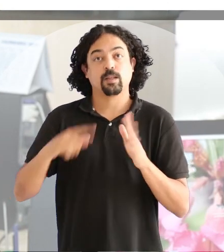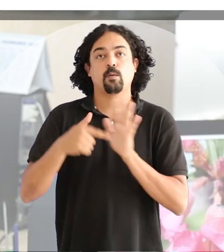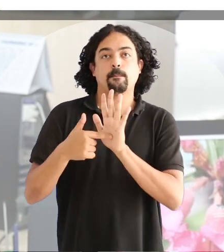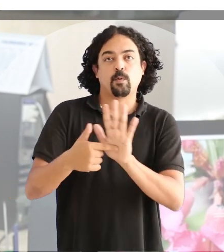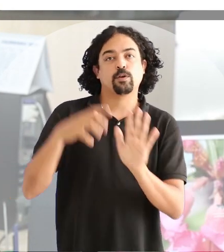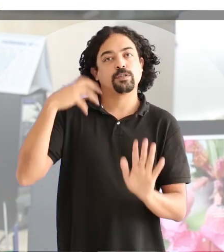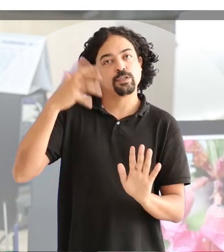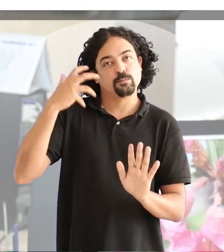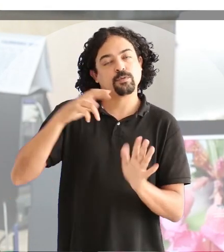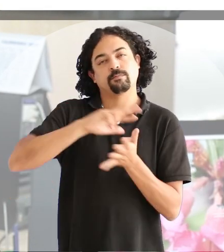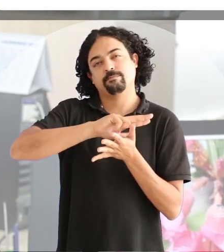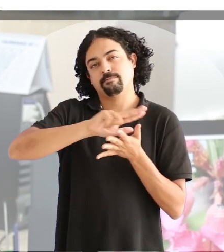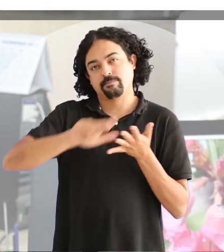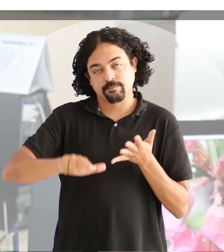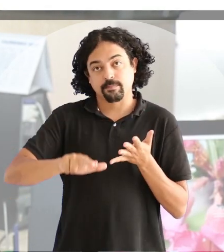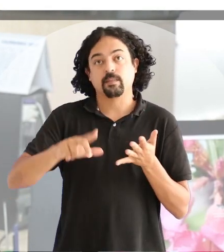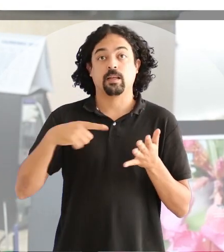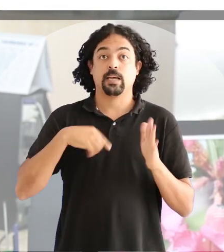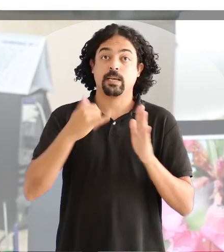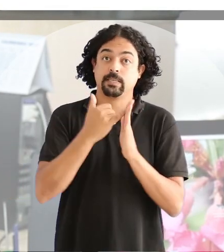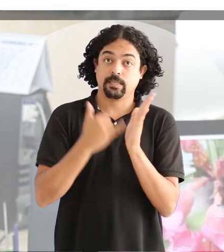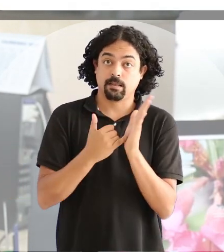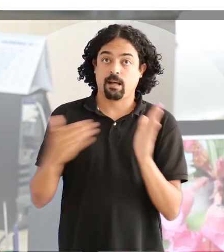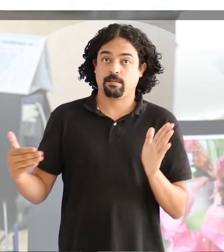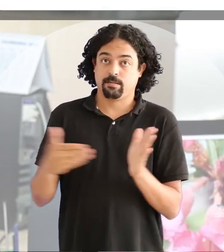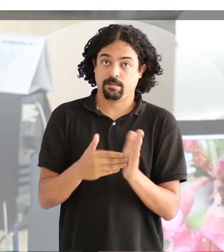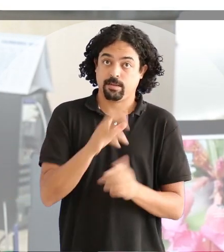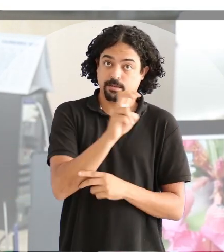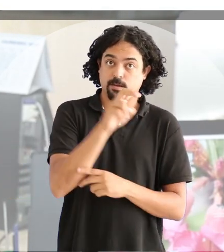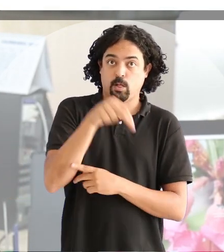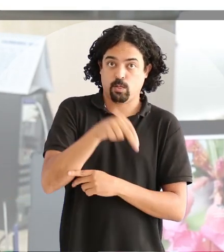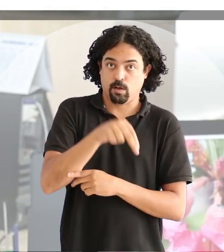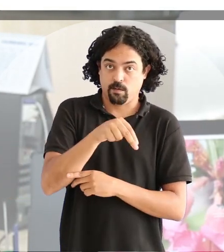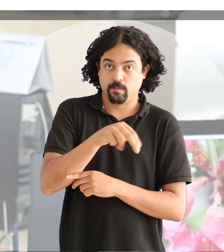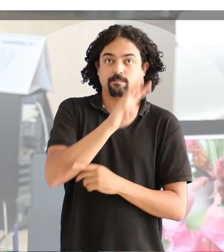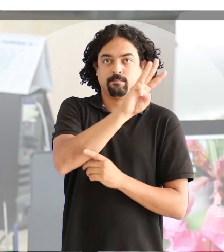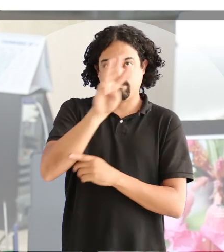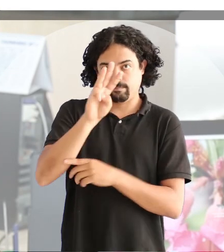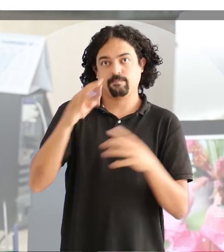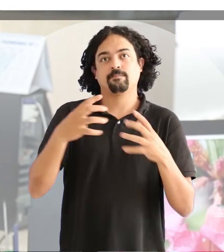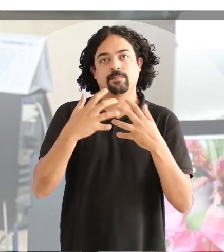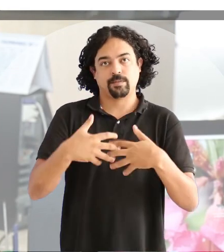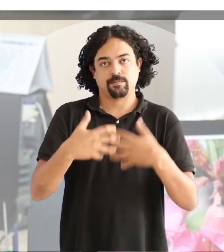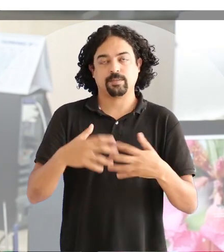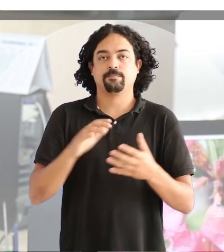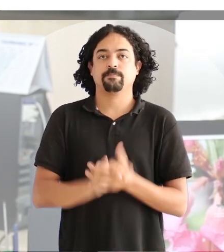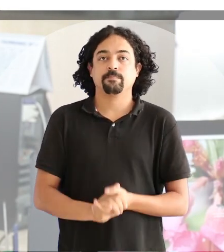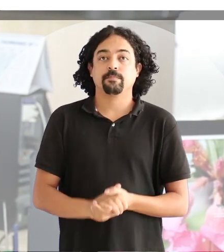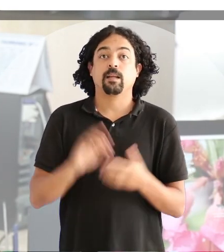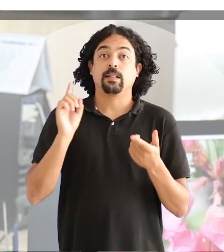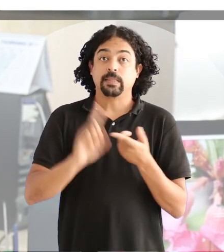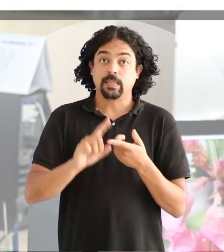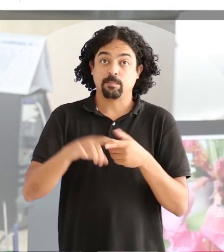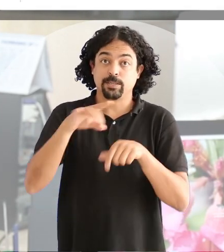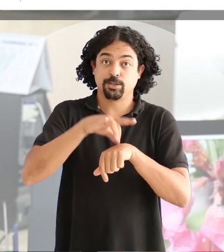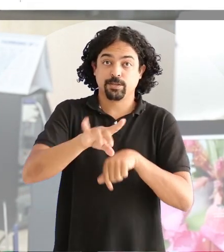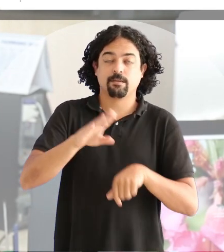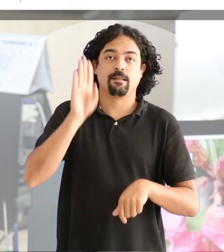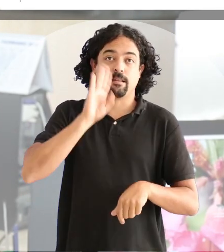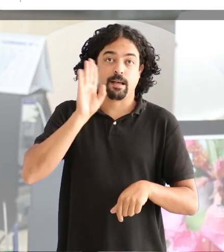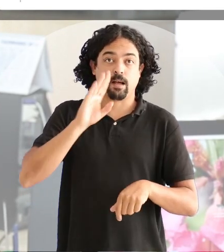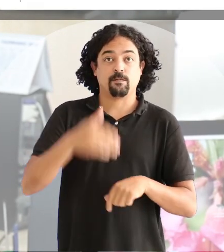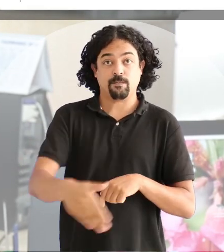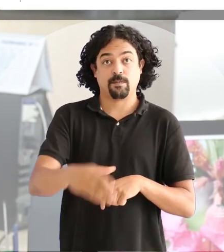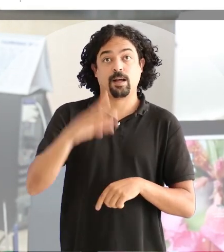recreativas, mostra de música e muito mais. Inscrições até 5 de novembro, hein? Lá no portal do IFCE. E a gente termina com uma dica